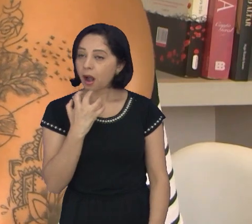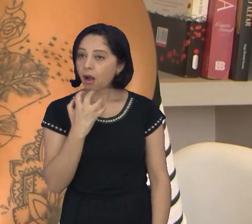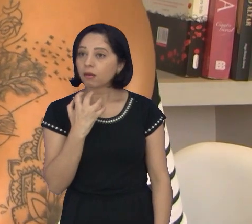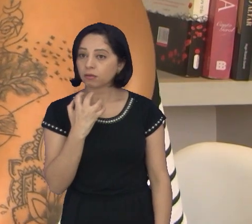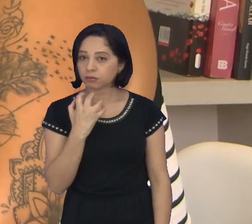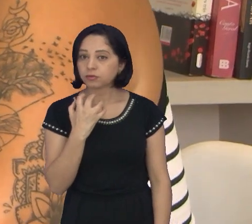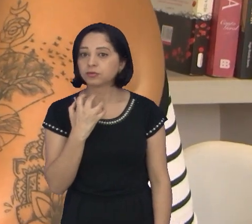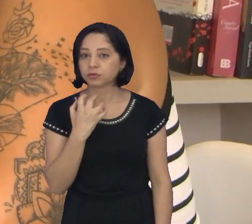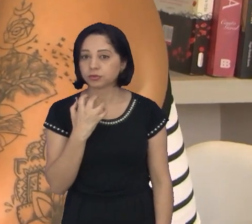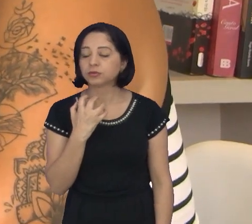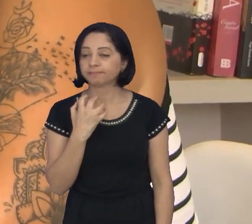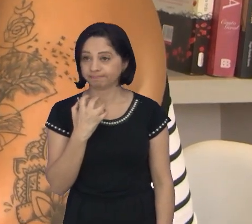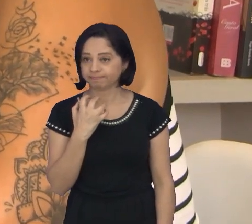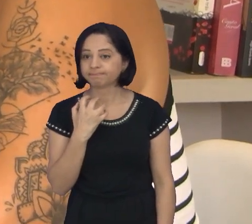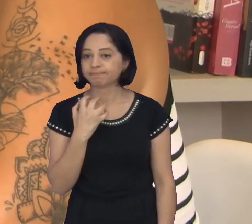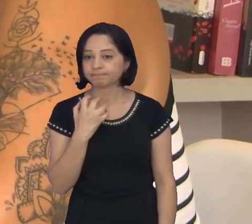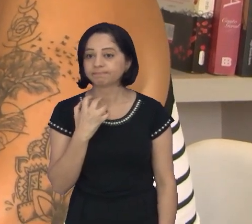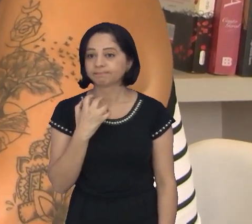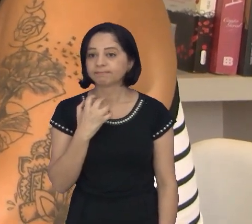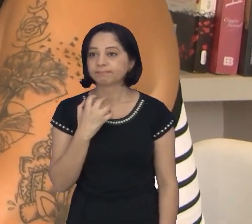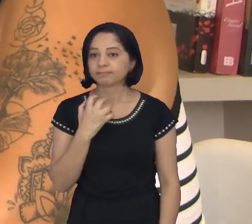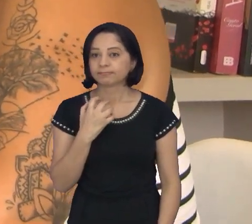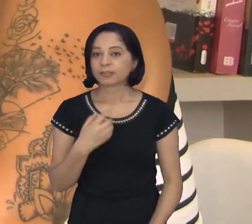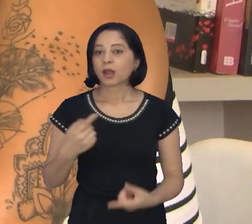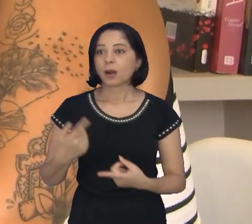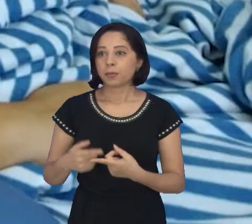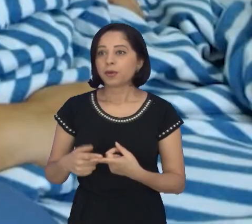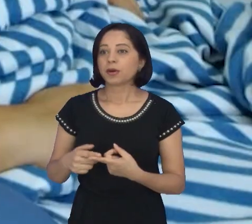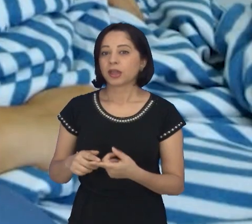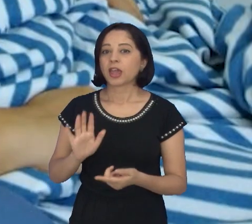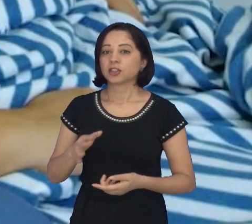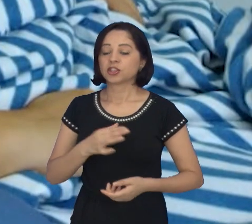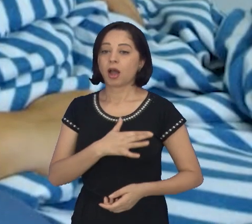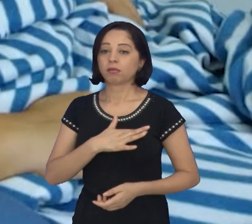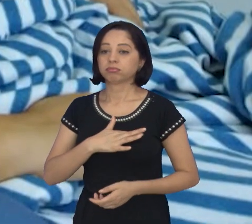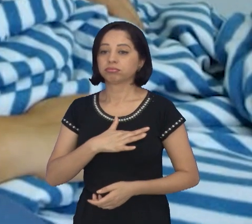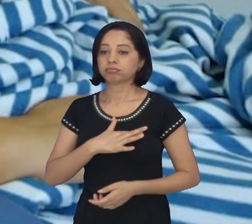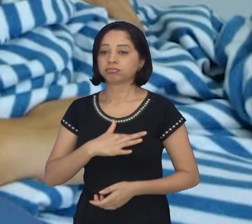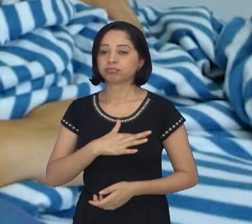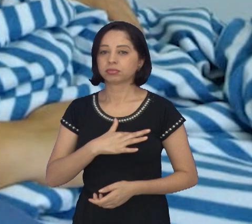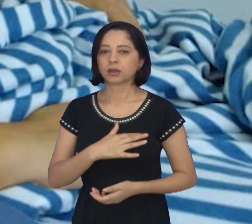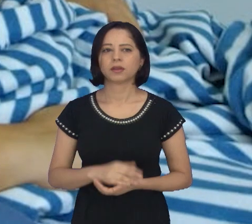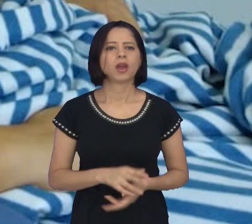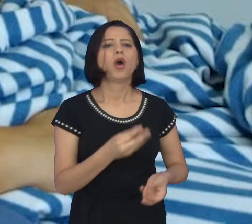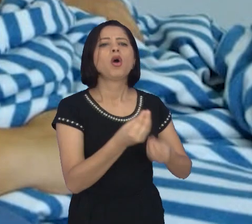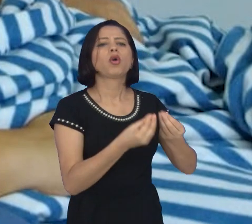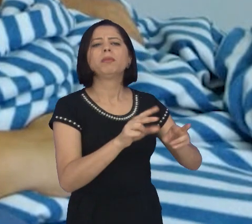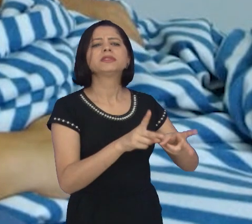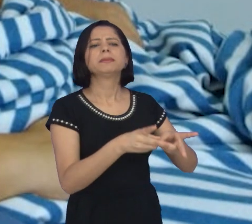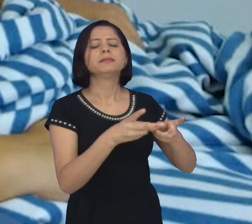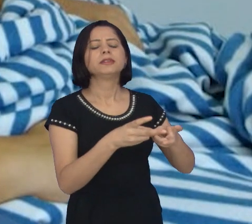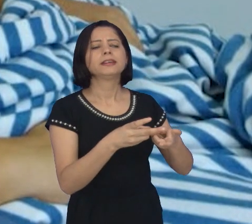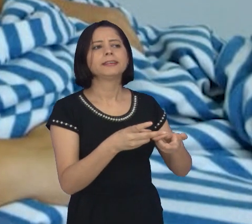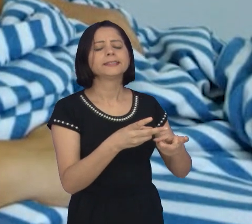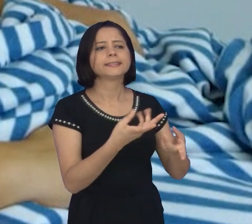evitado, né, para não chegar ao ponto que eu tinha chego naquele momento. Como foi para você receber esse diagnóstico? Olha,